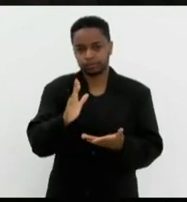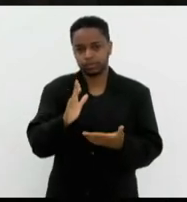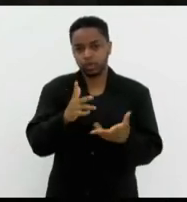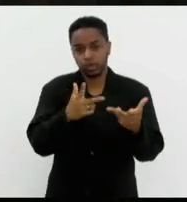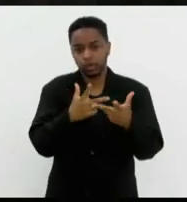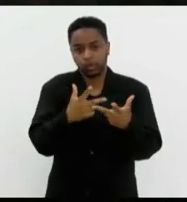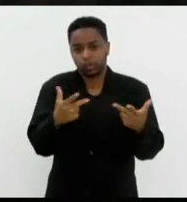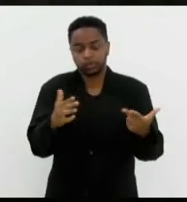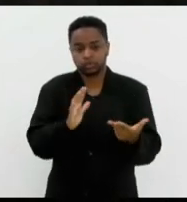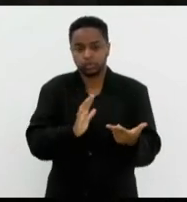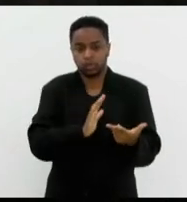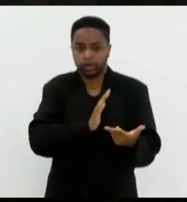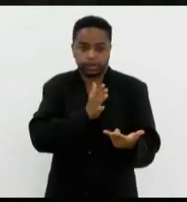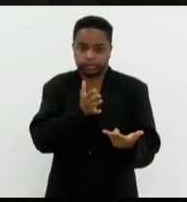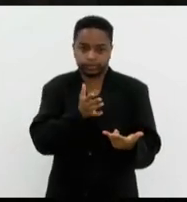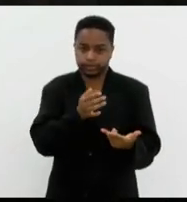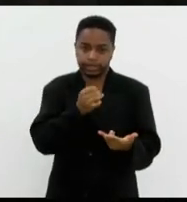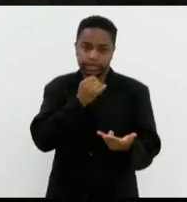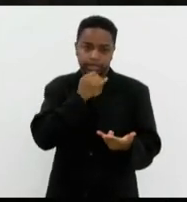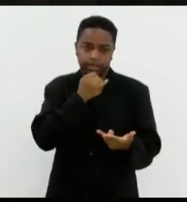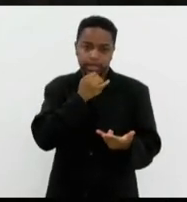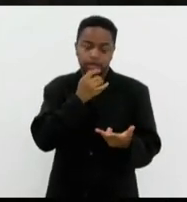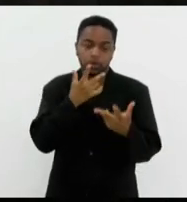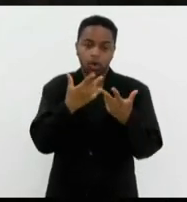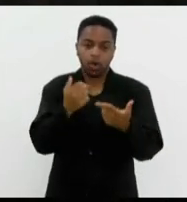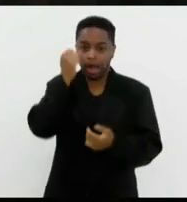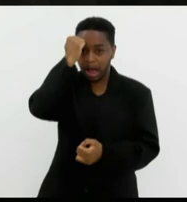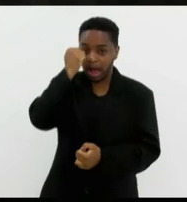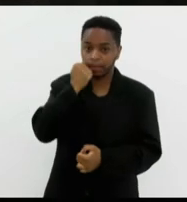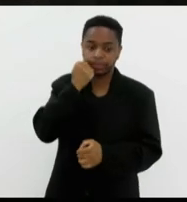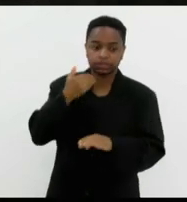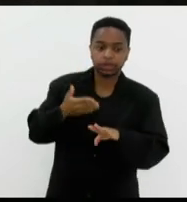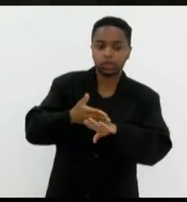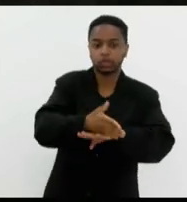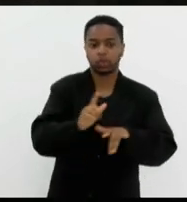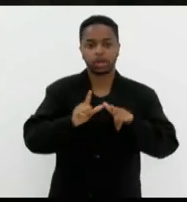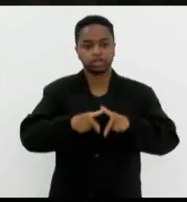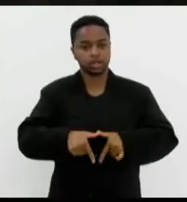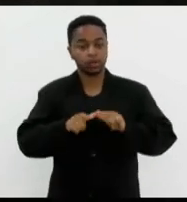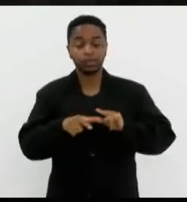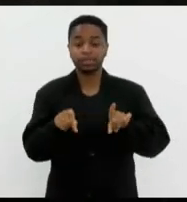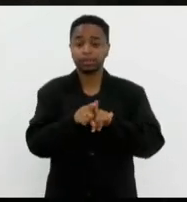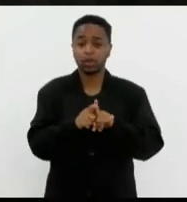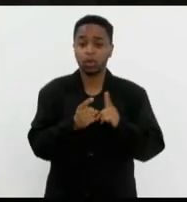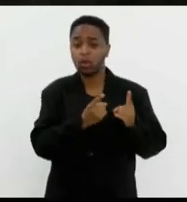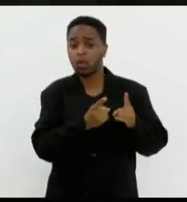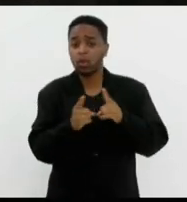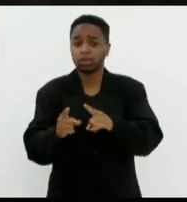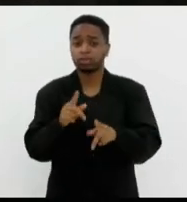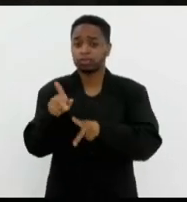foi a invasão do Hamas ao Estado de Israel, inclusive contra a população civil.